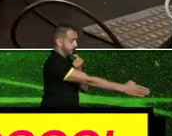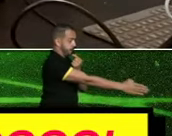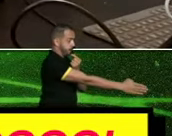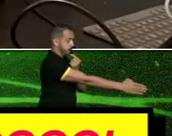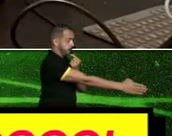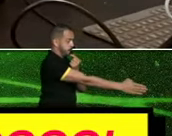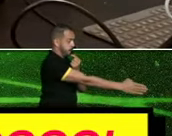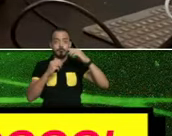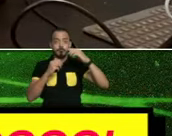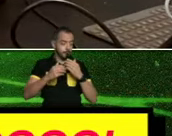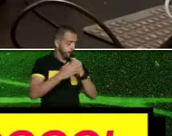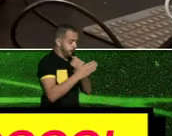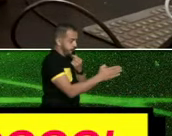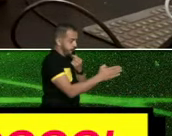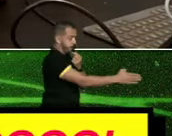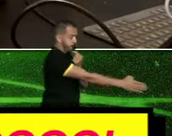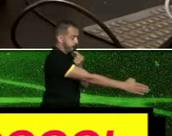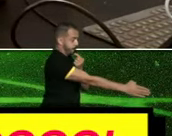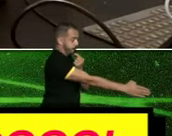Atlético